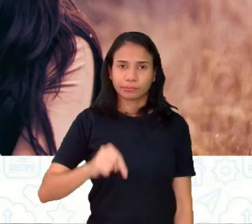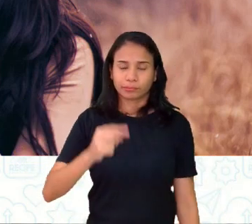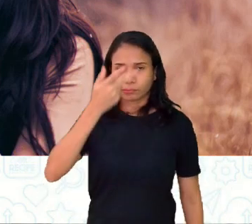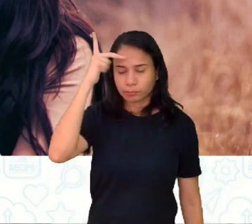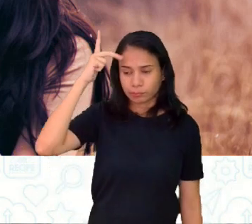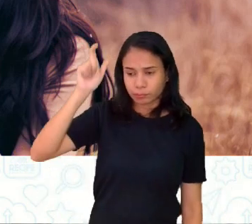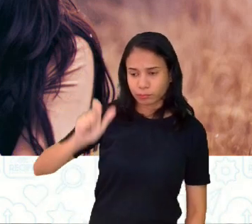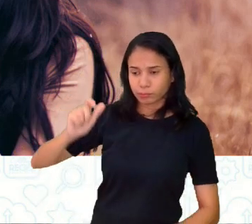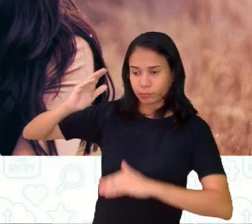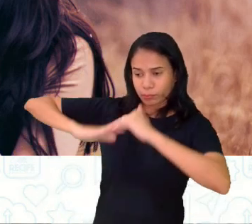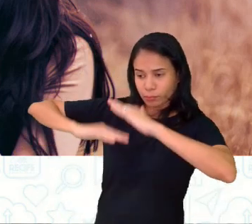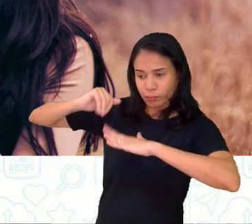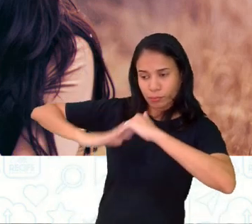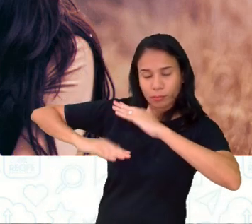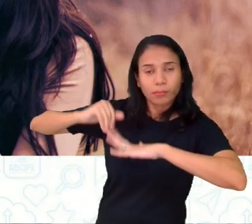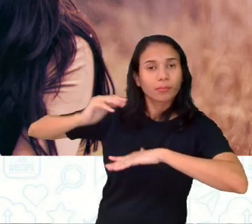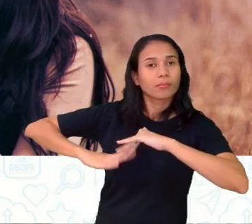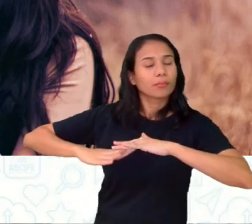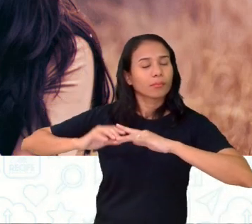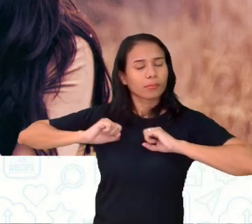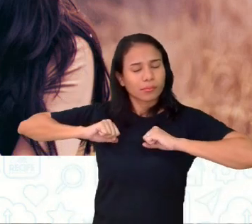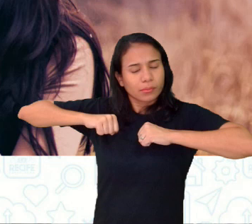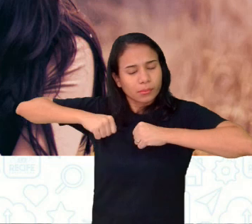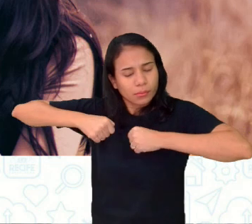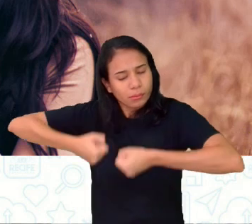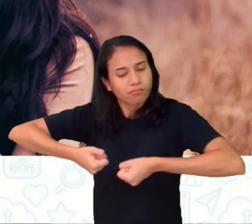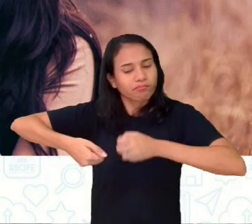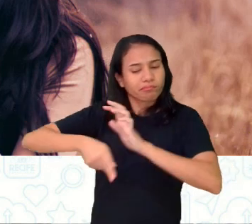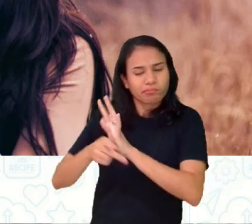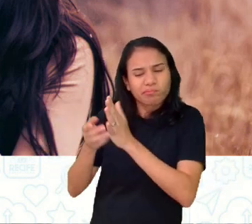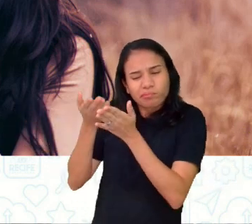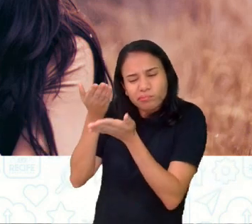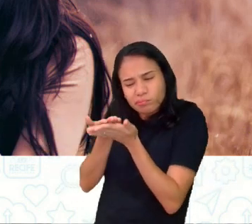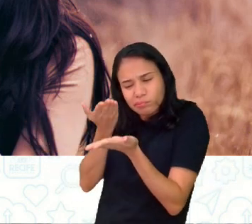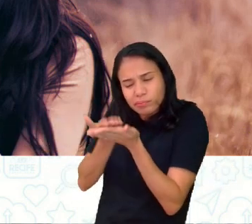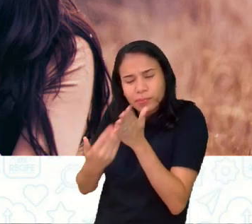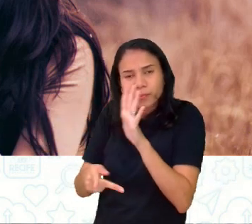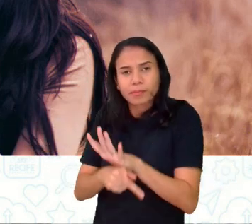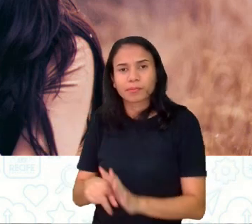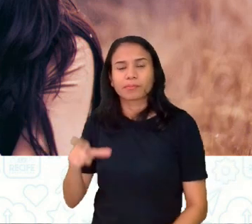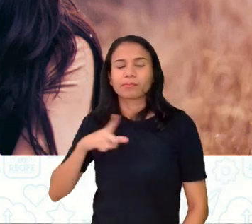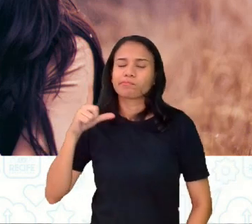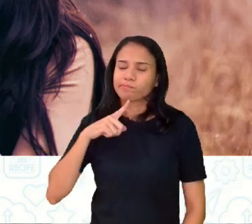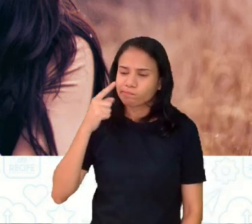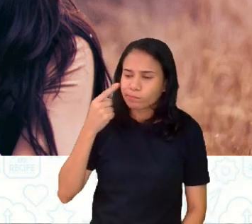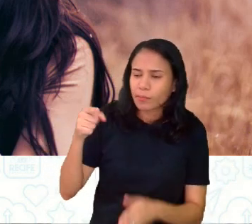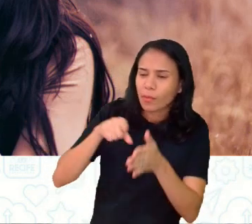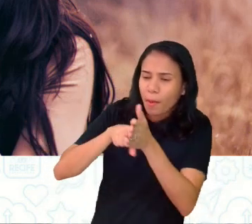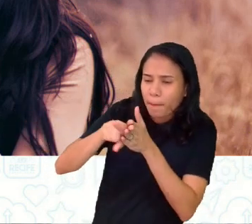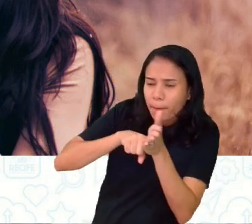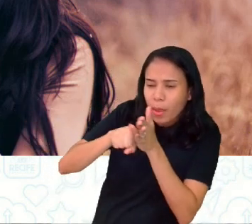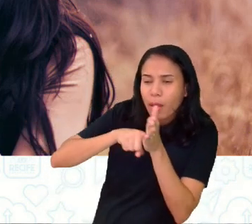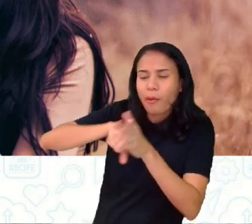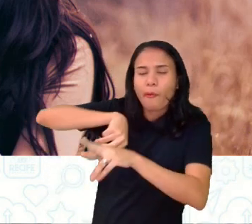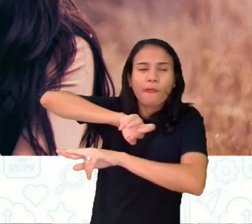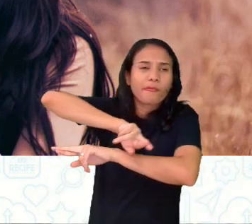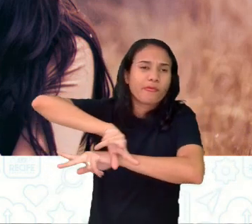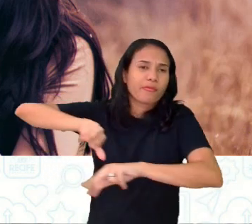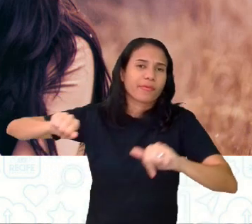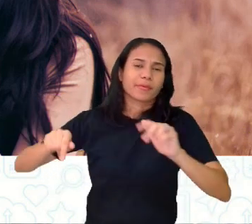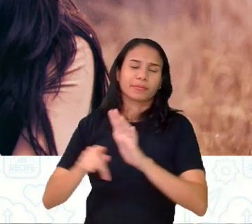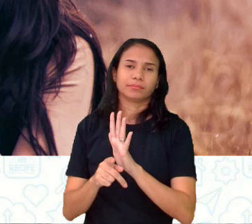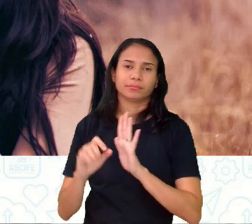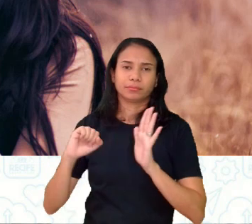esse profissional, né, que se dedica, se debruça aí em estudos, pesquisas, em várias